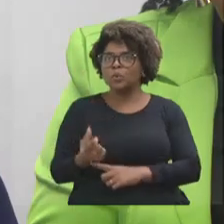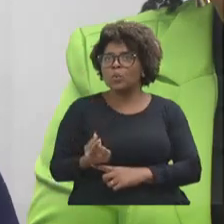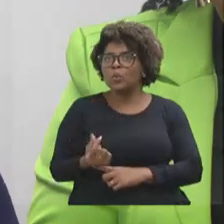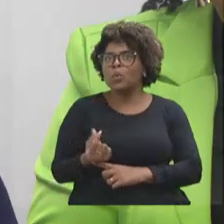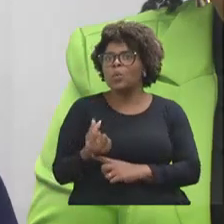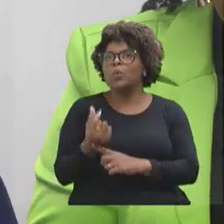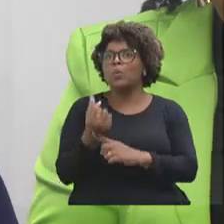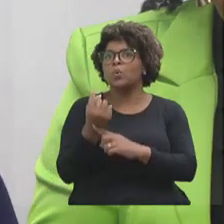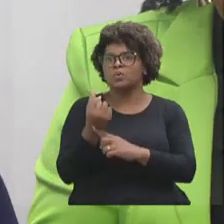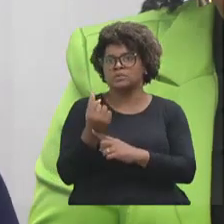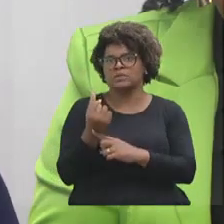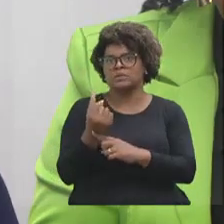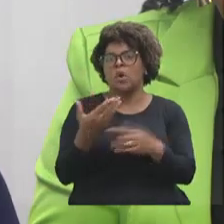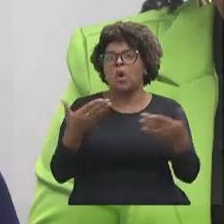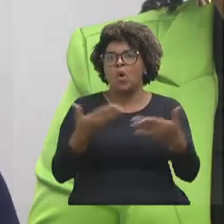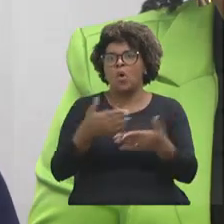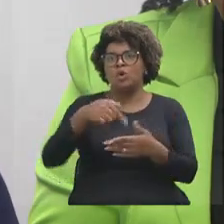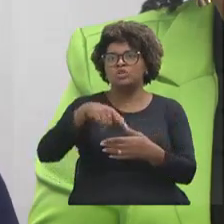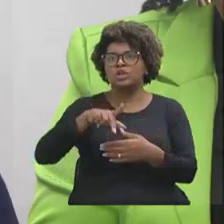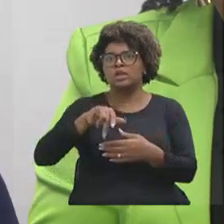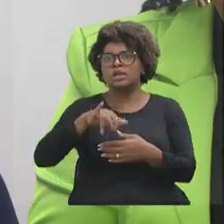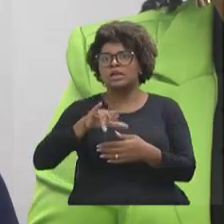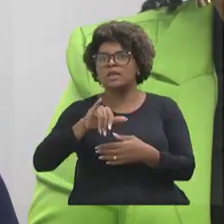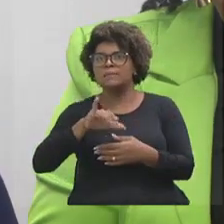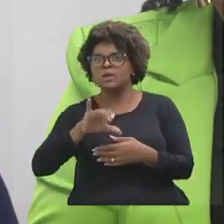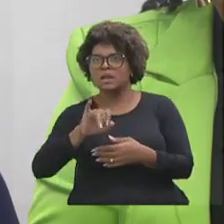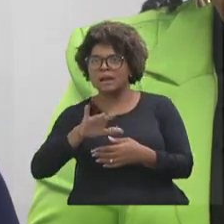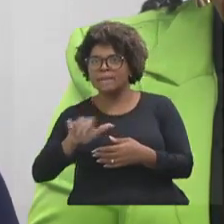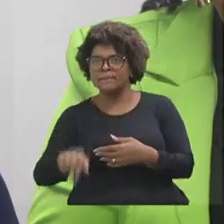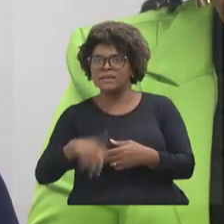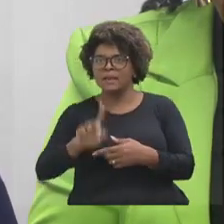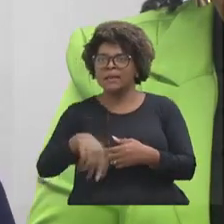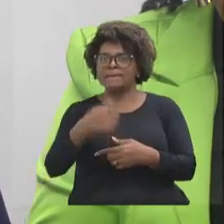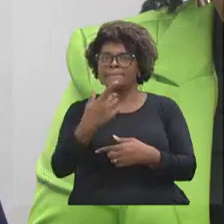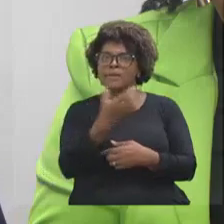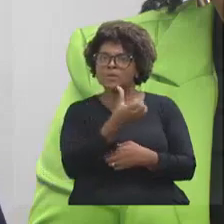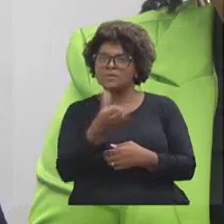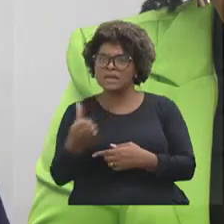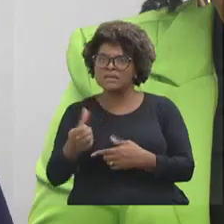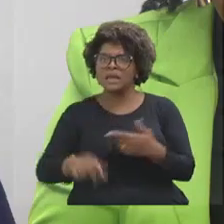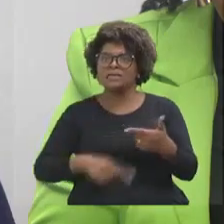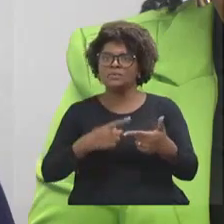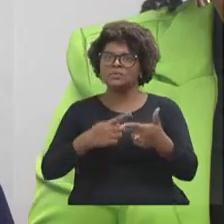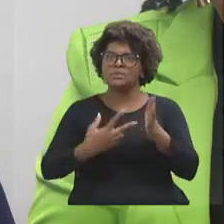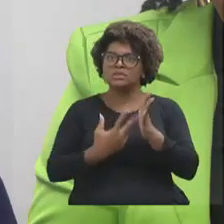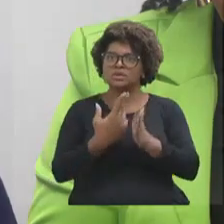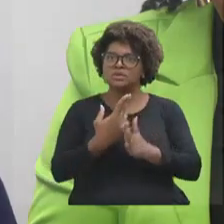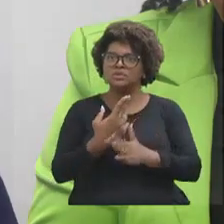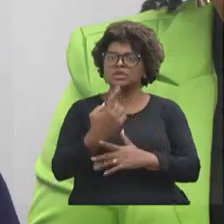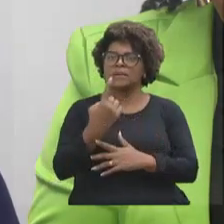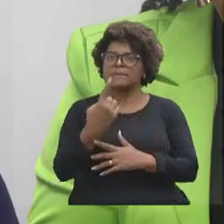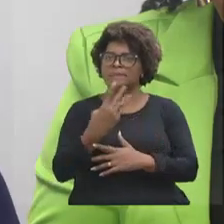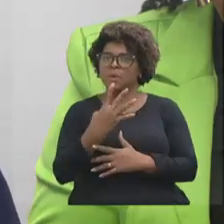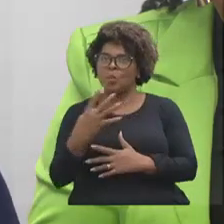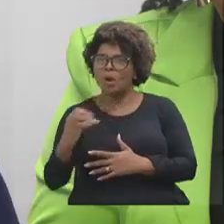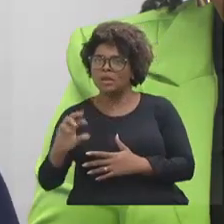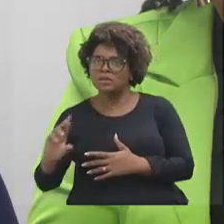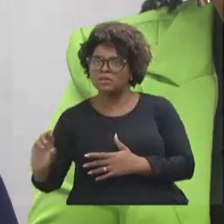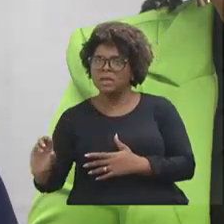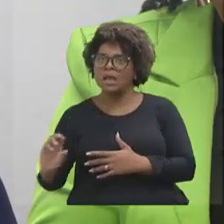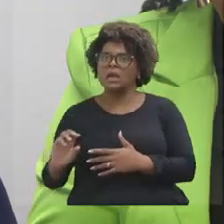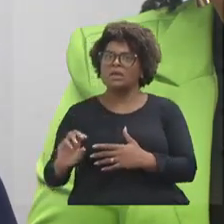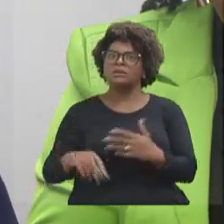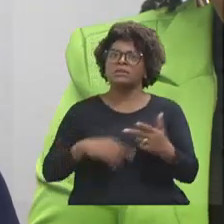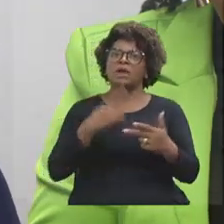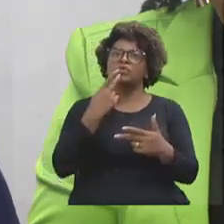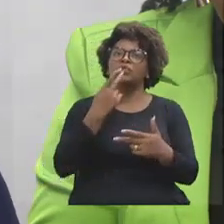1.600 sabe belas uma radioterapia 2.500 uma cirurgia em torno de 4.500 só Oncologia nós estamos de uma mamografia